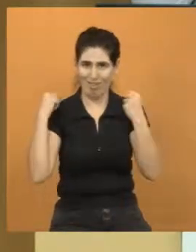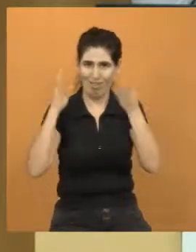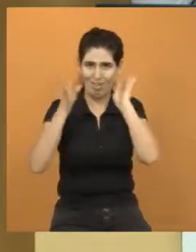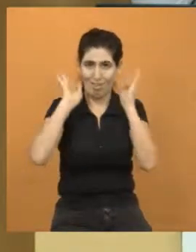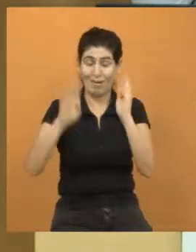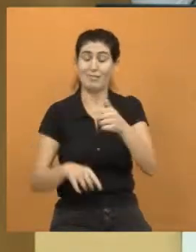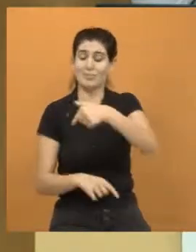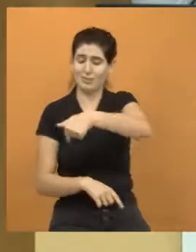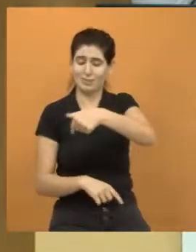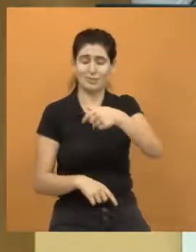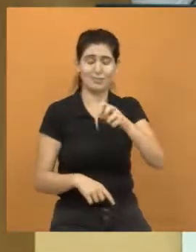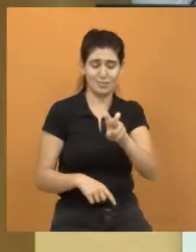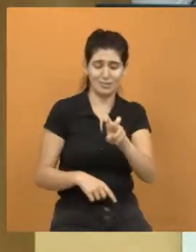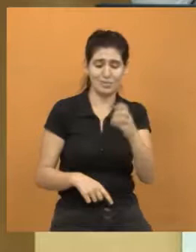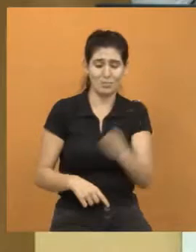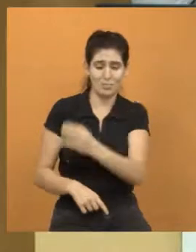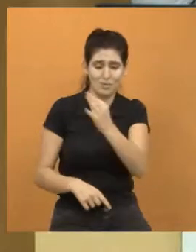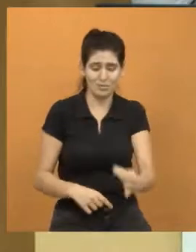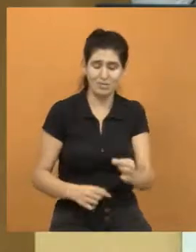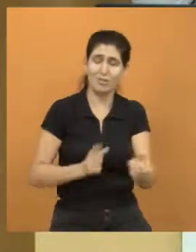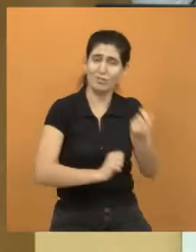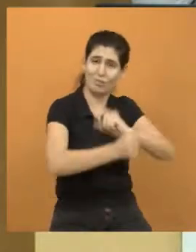75% da nossa economia,